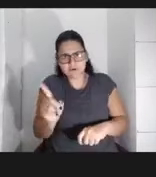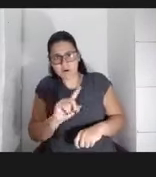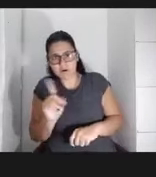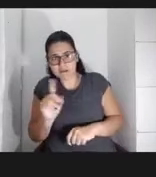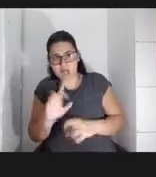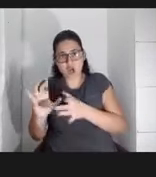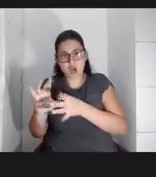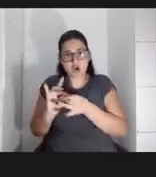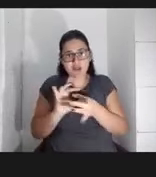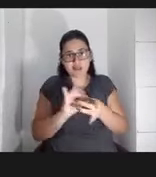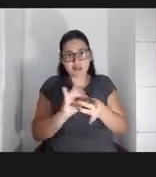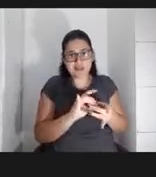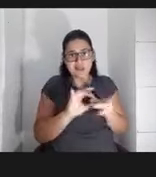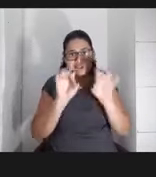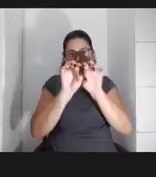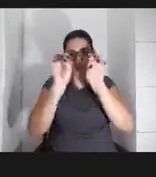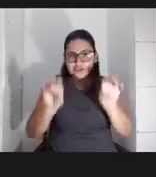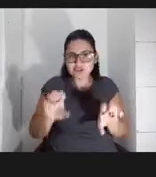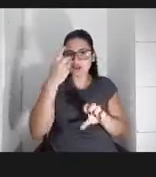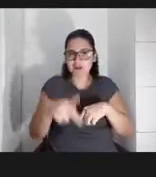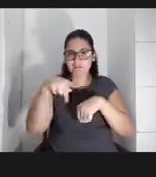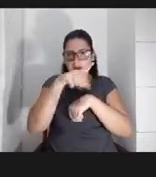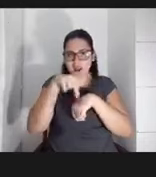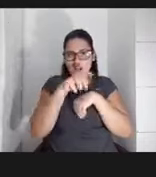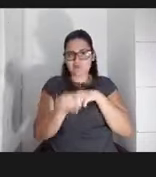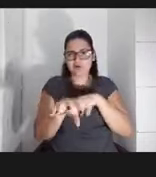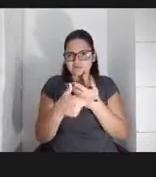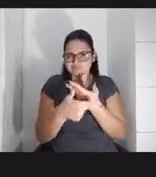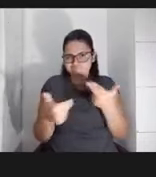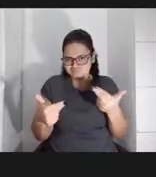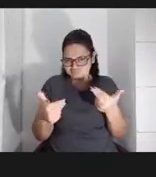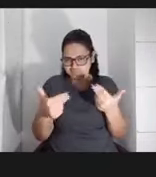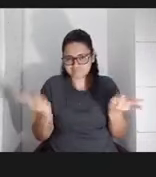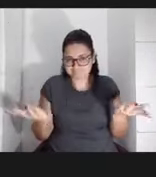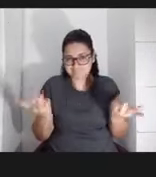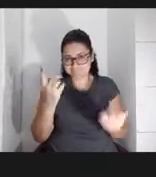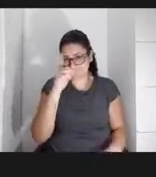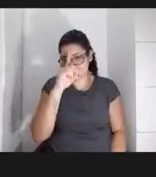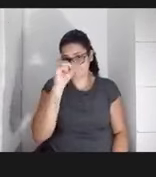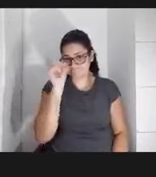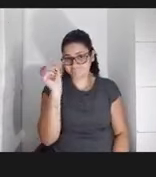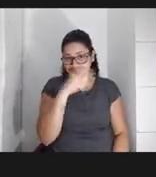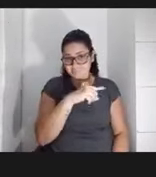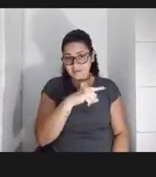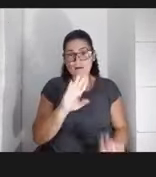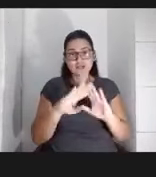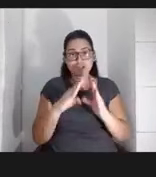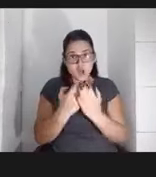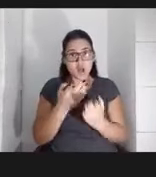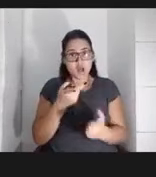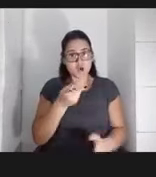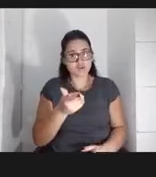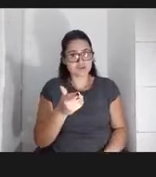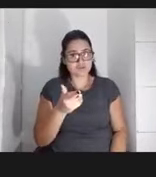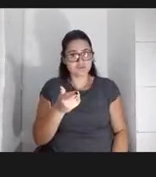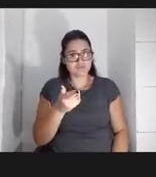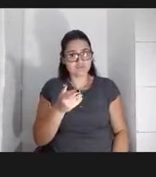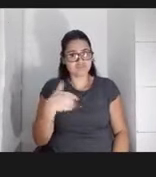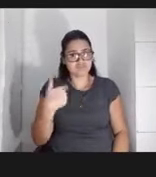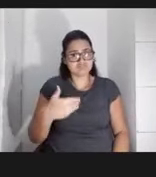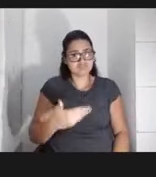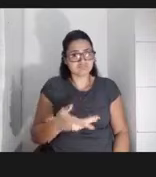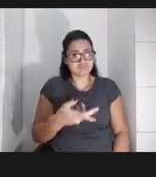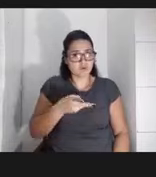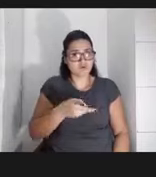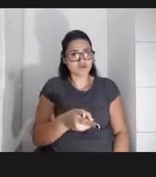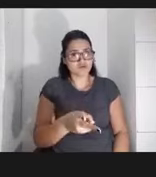desse país, da educação, enfim. A escola continua funcionando de uma maneira geral, né? Seja para